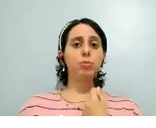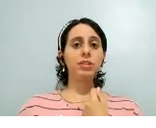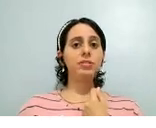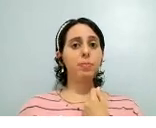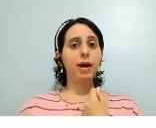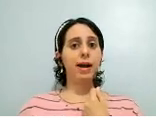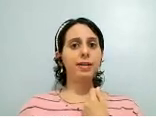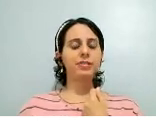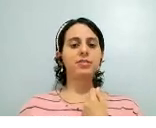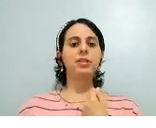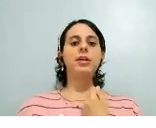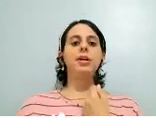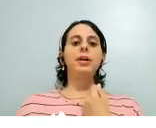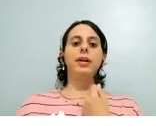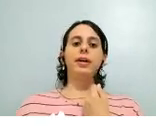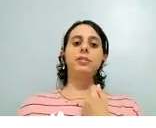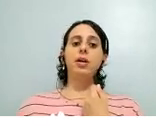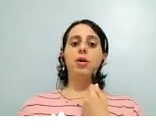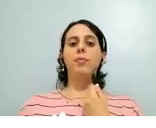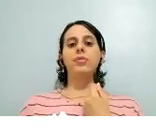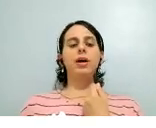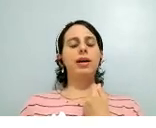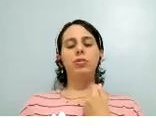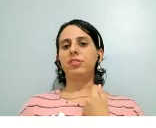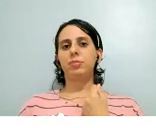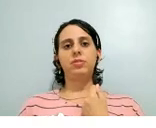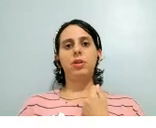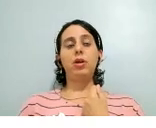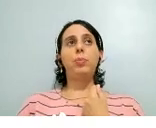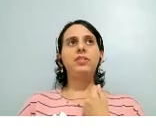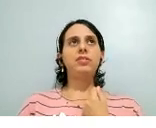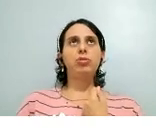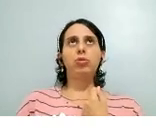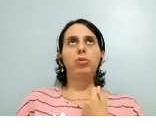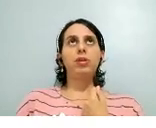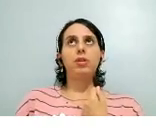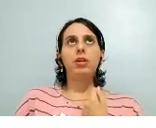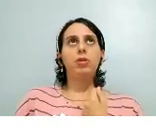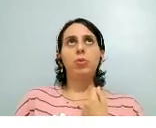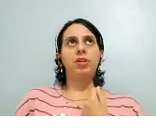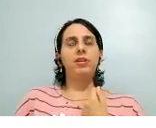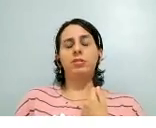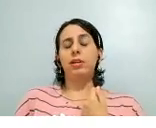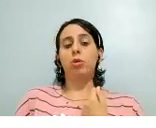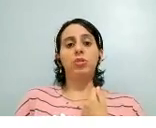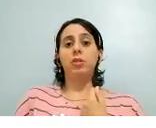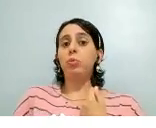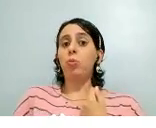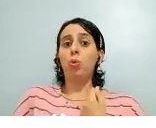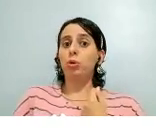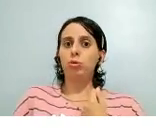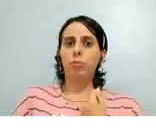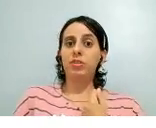são os principais. Então, ai, nossa, mas eu preciso, eu estou aqui, o meu nariz está